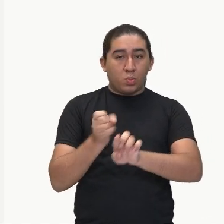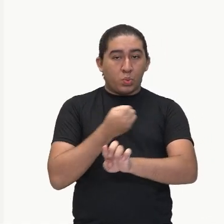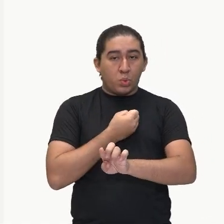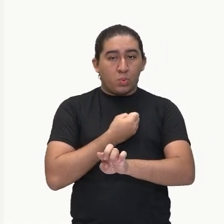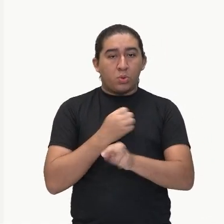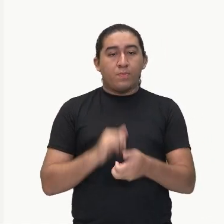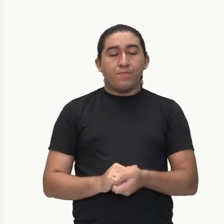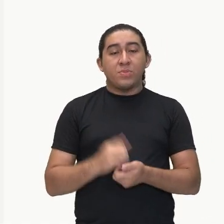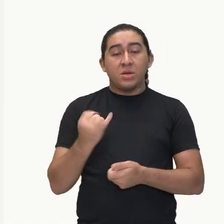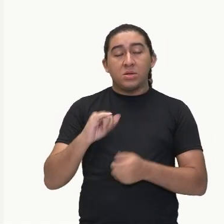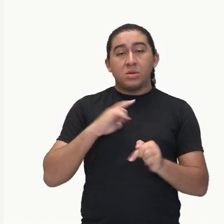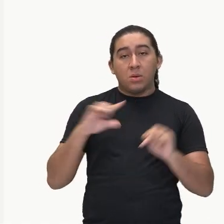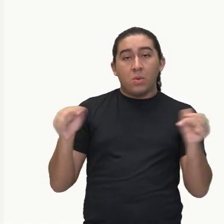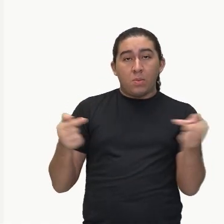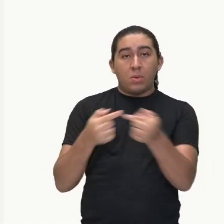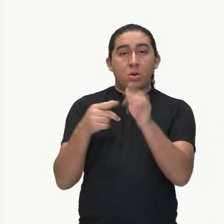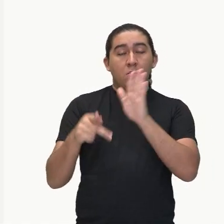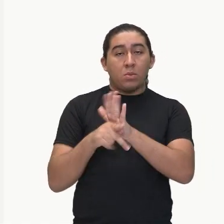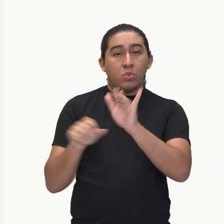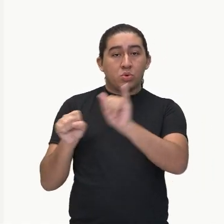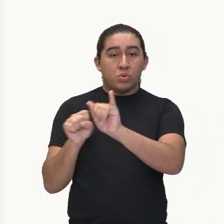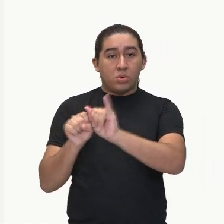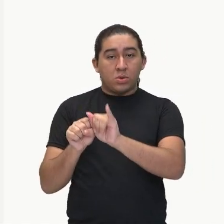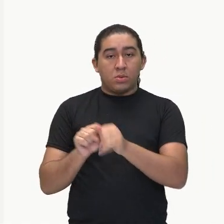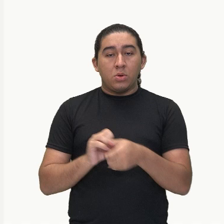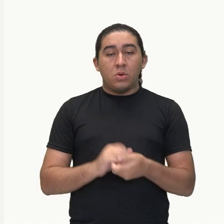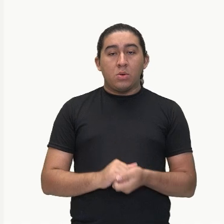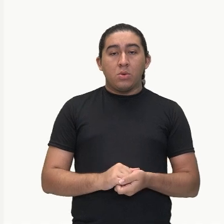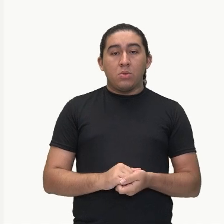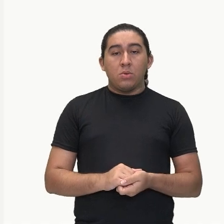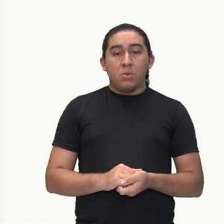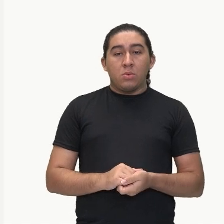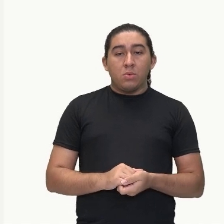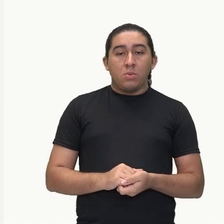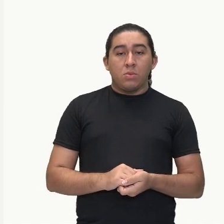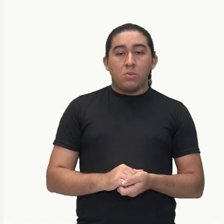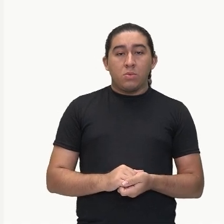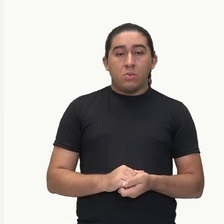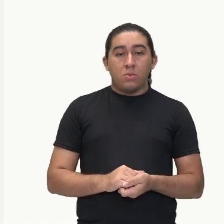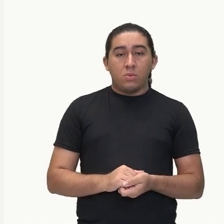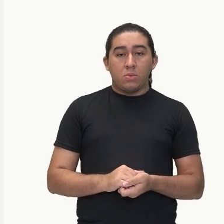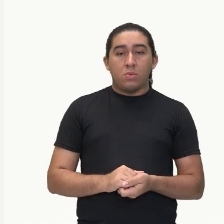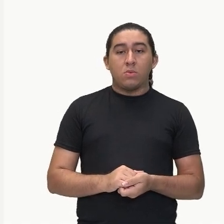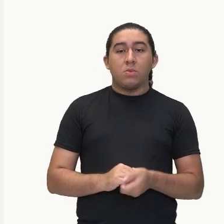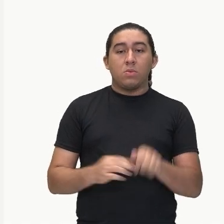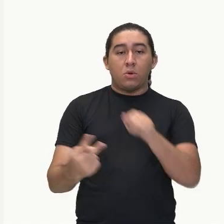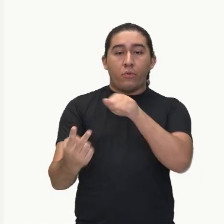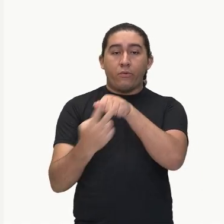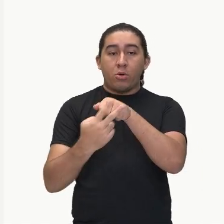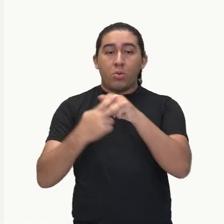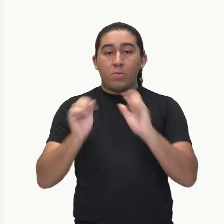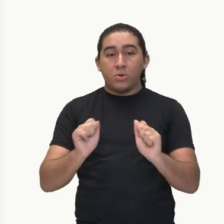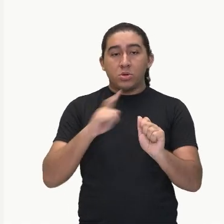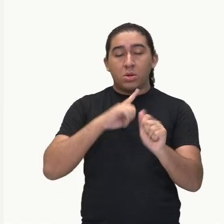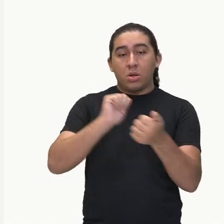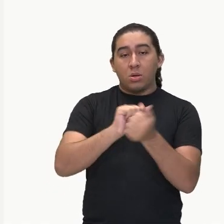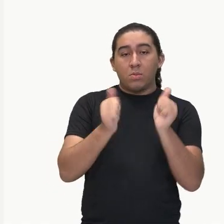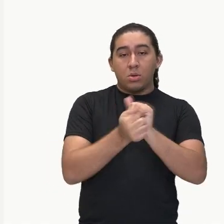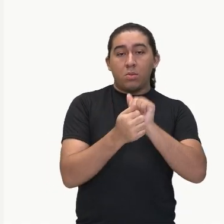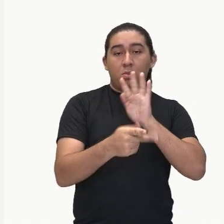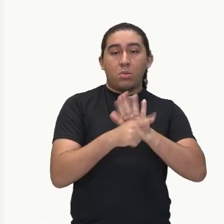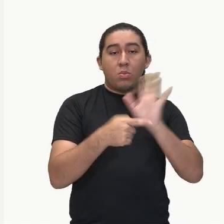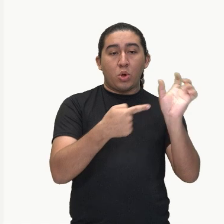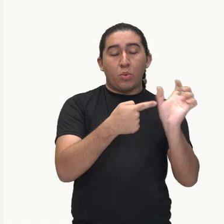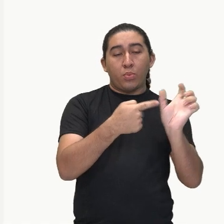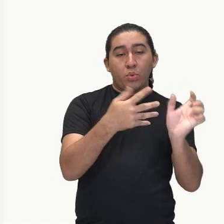sujeito formado por palavras em graduação e enumeração, o verbo pode flexionar para o plural